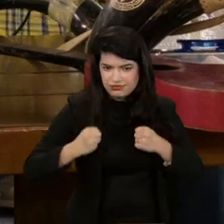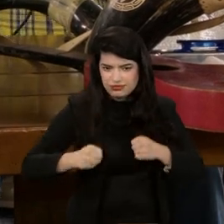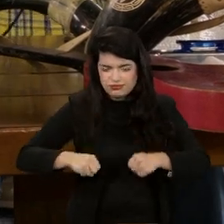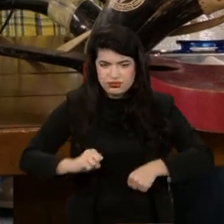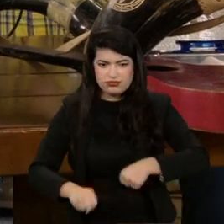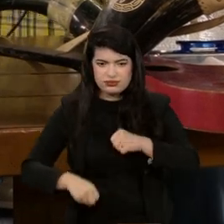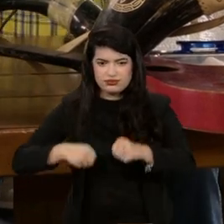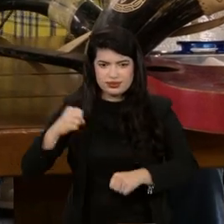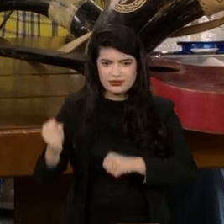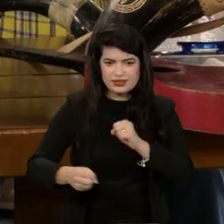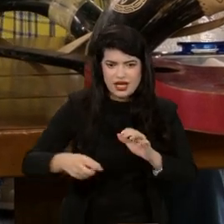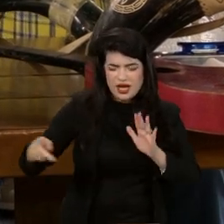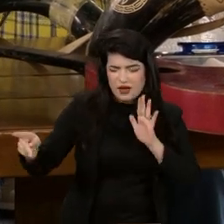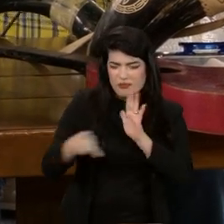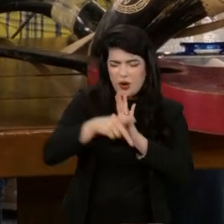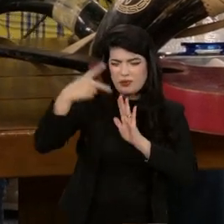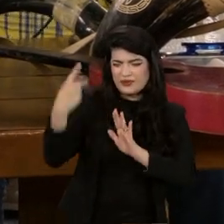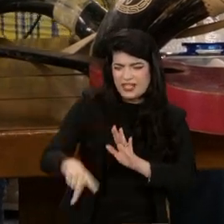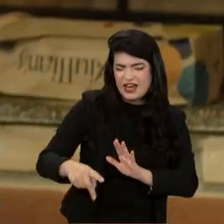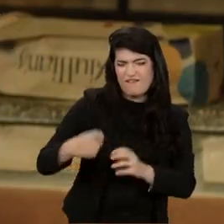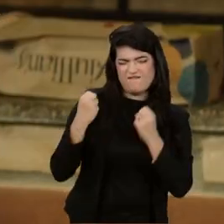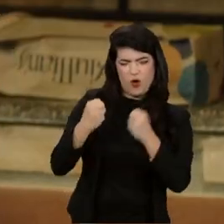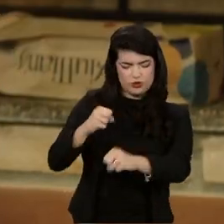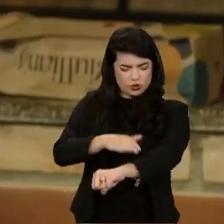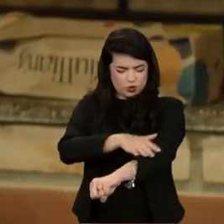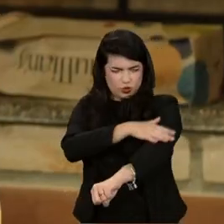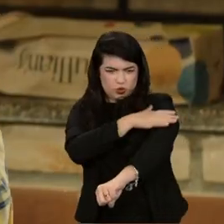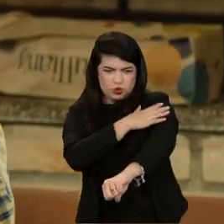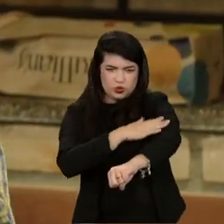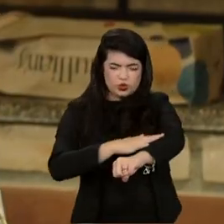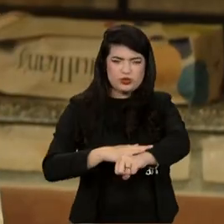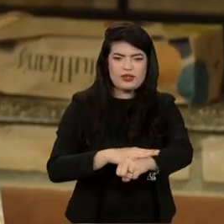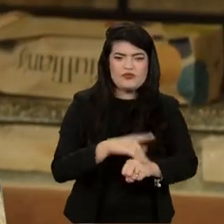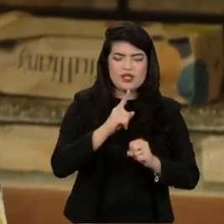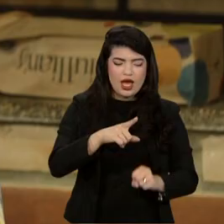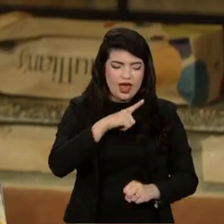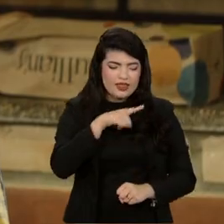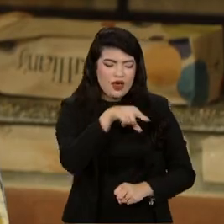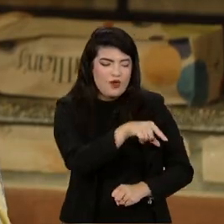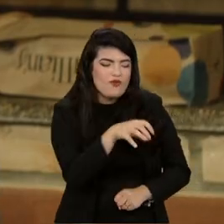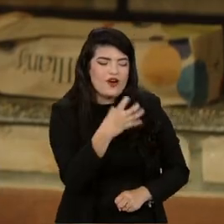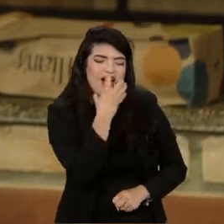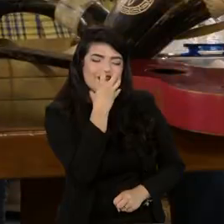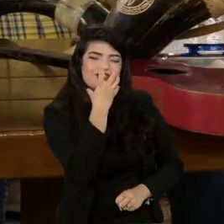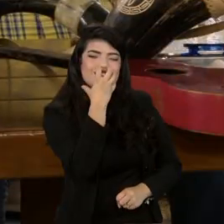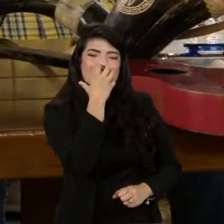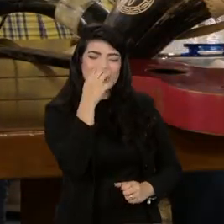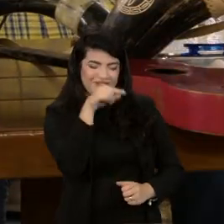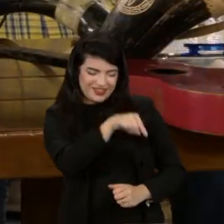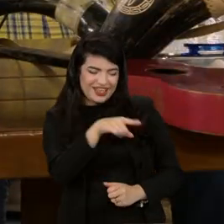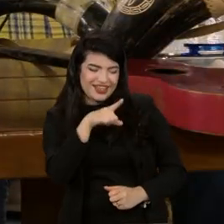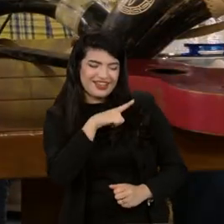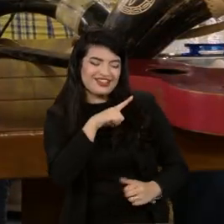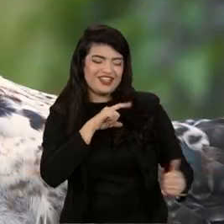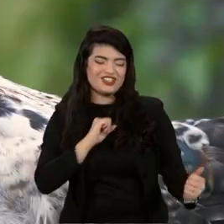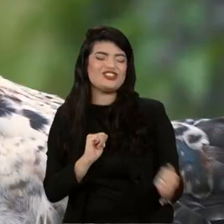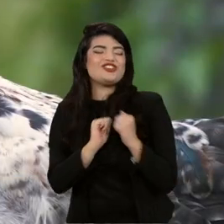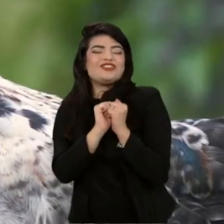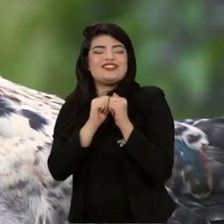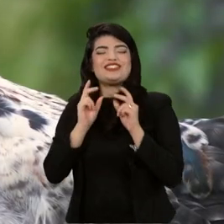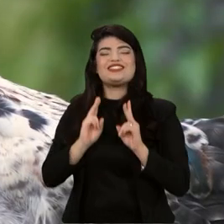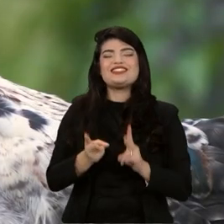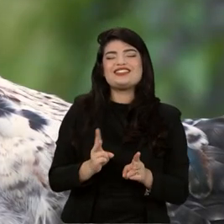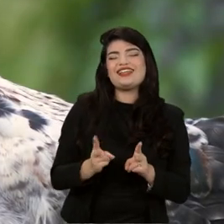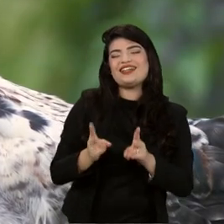no couro de uma novilha. Tenho um cachorro bragado, que é pra minha